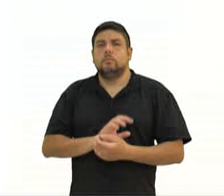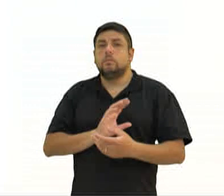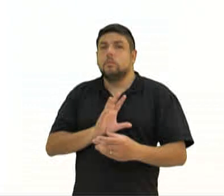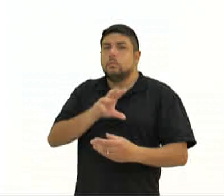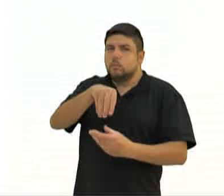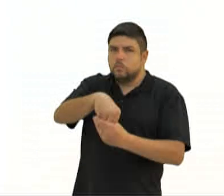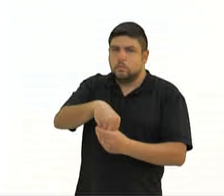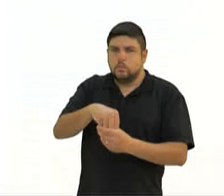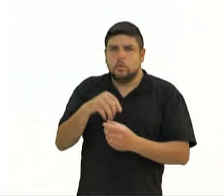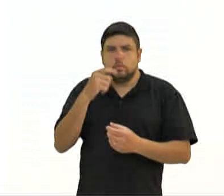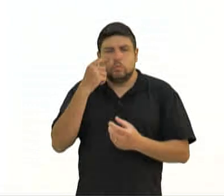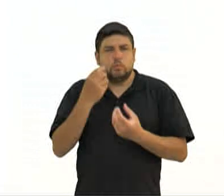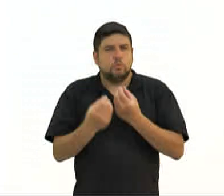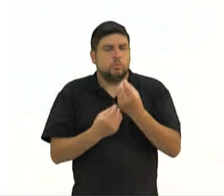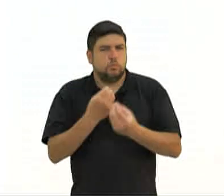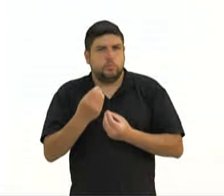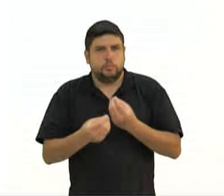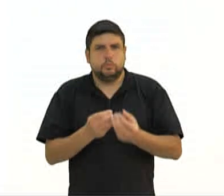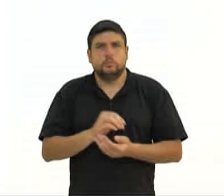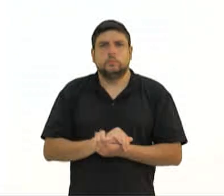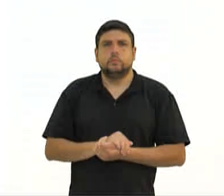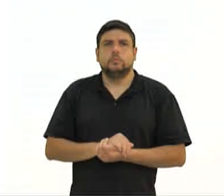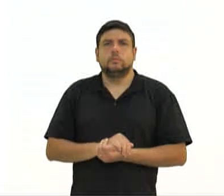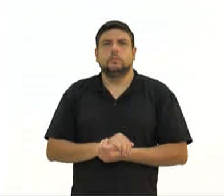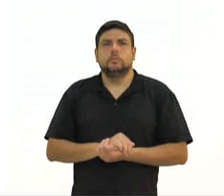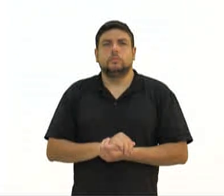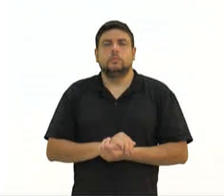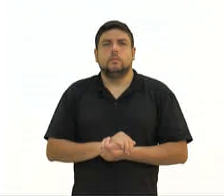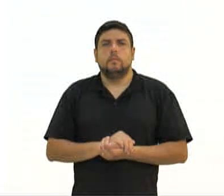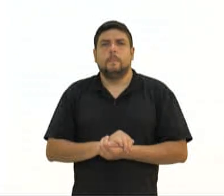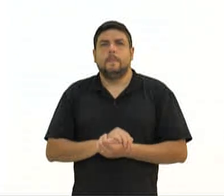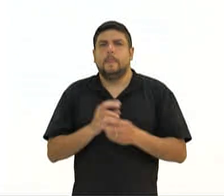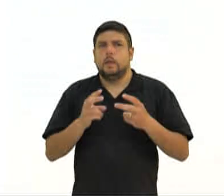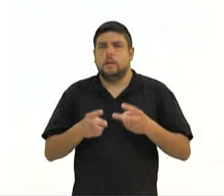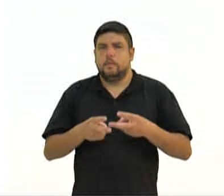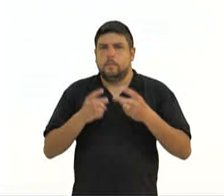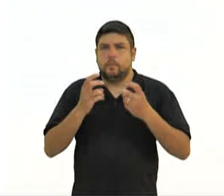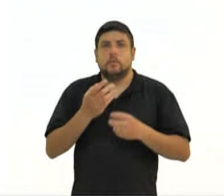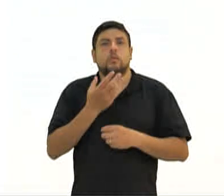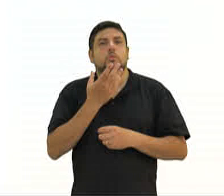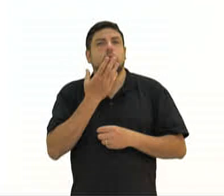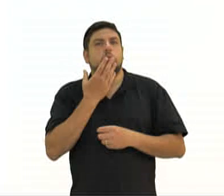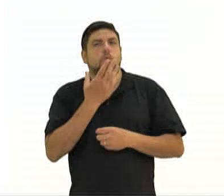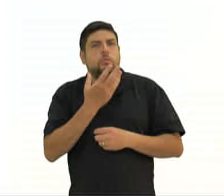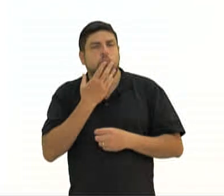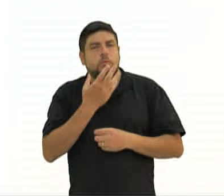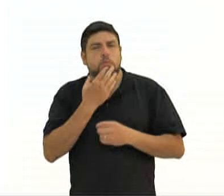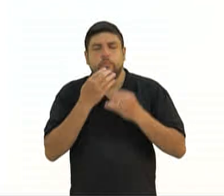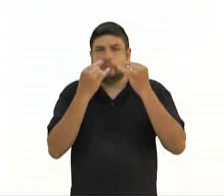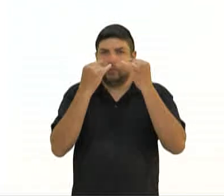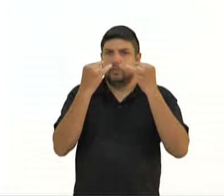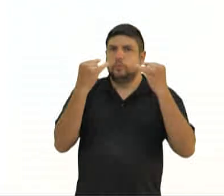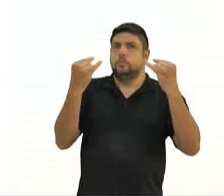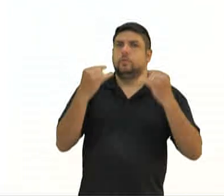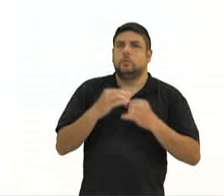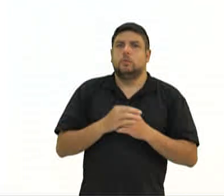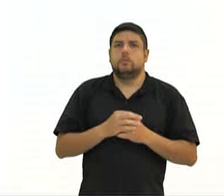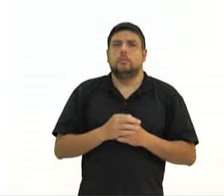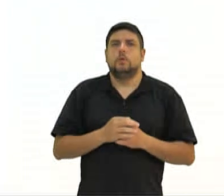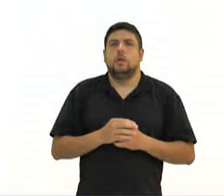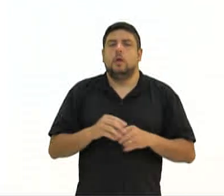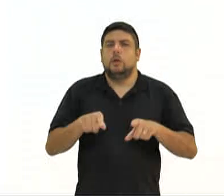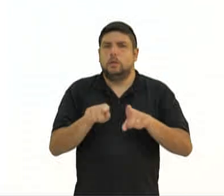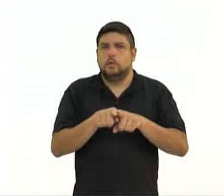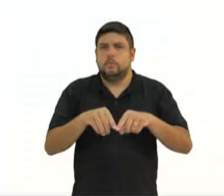Internamente, esse templo, a gente vê o colorido relevante, são diferentes minerais